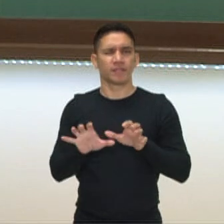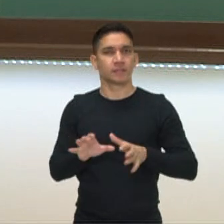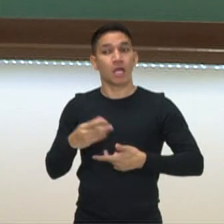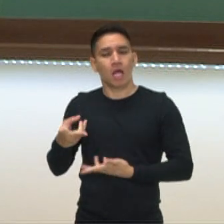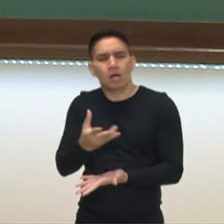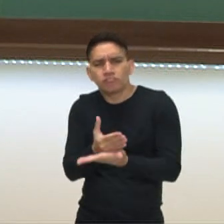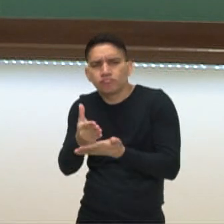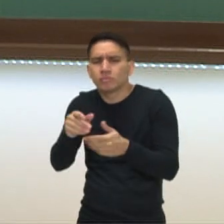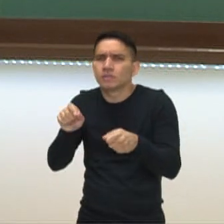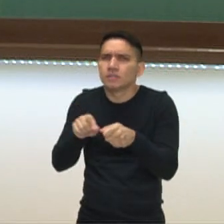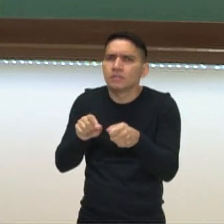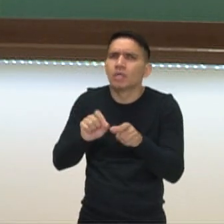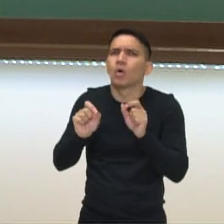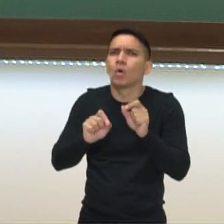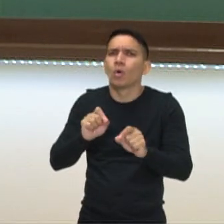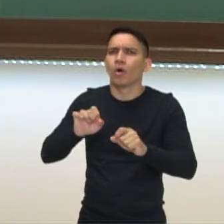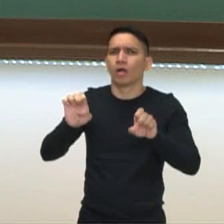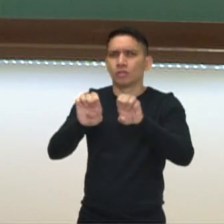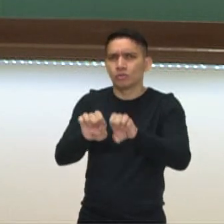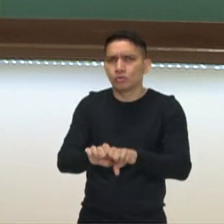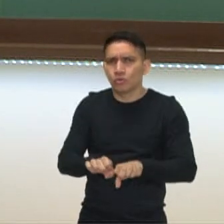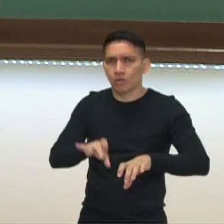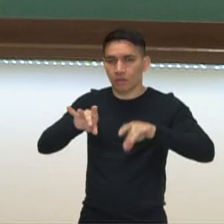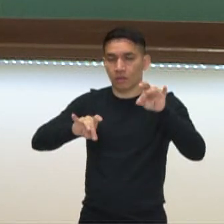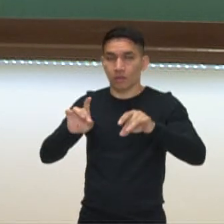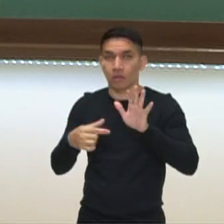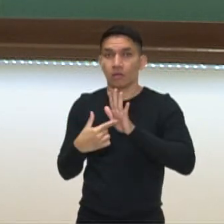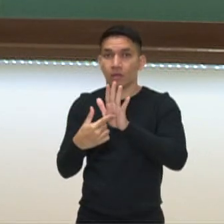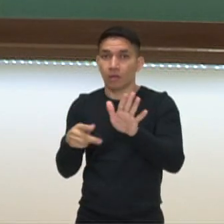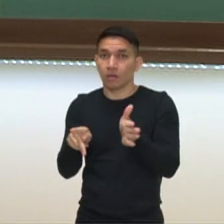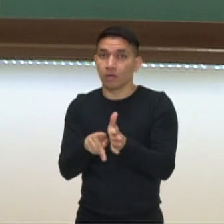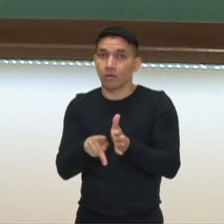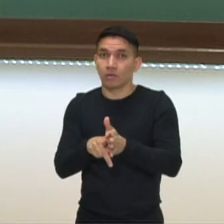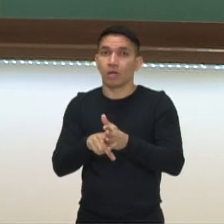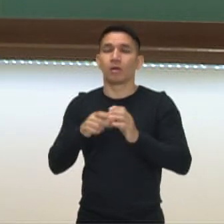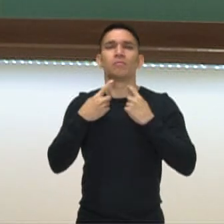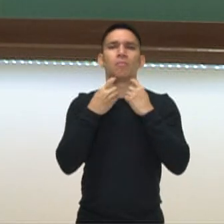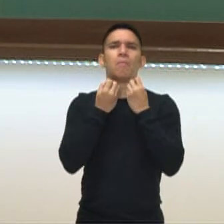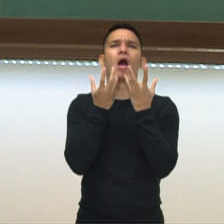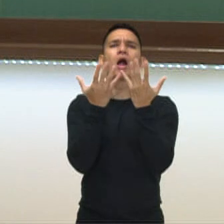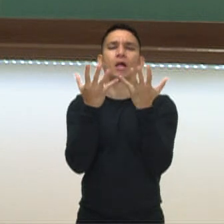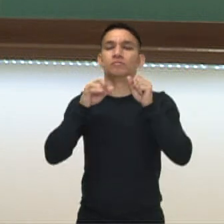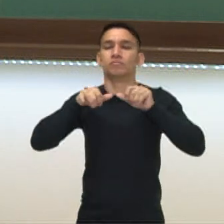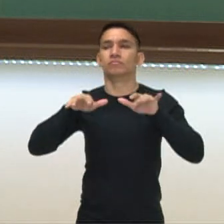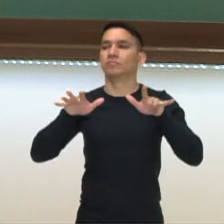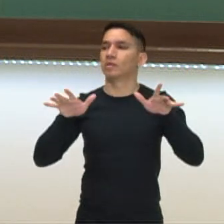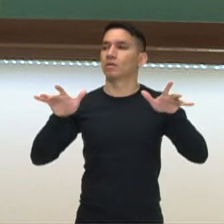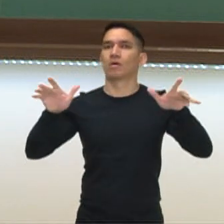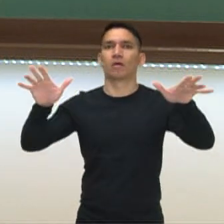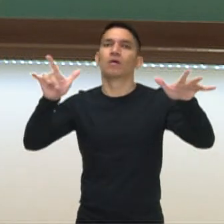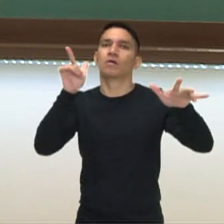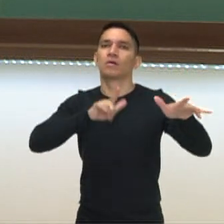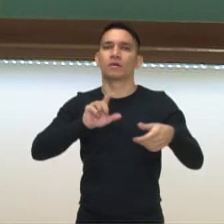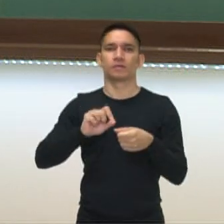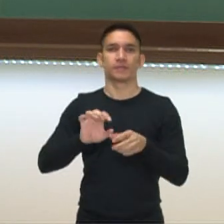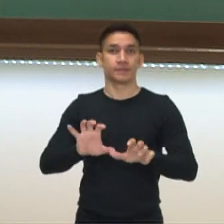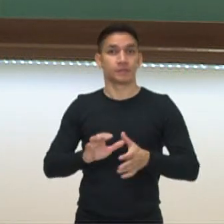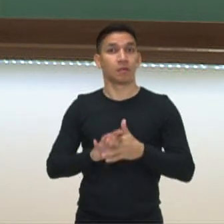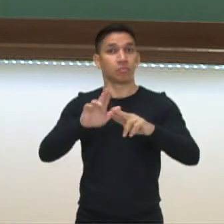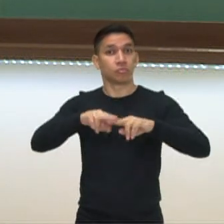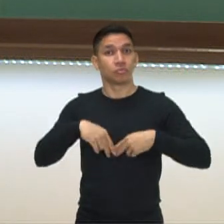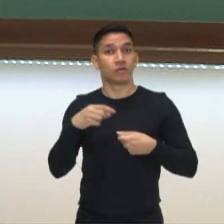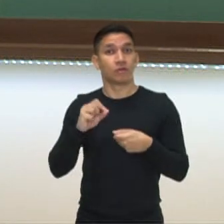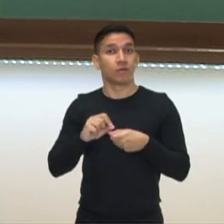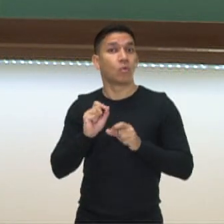tentar montar uma estrutura no qual o teatro fosse representado e tivesse uma propagação da voz. Então eles colocavam inclusive vasos